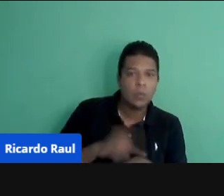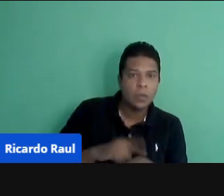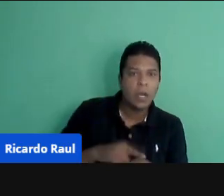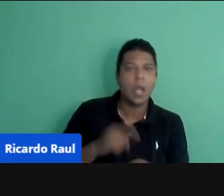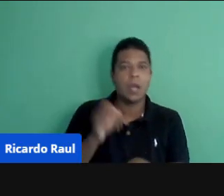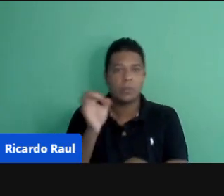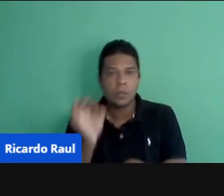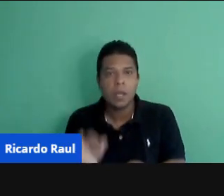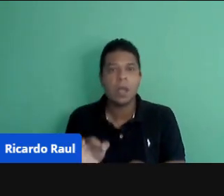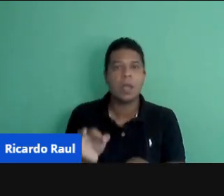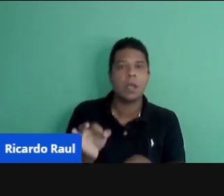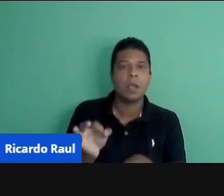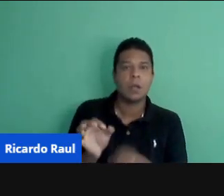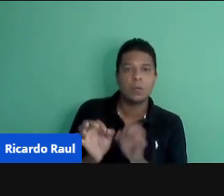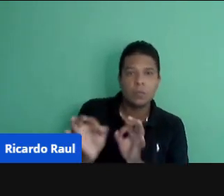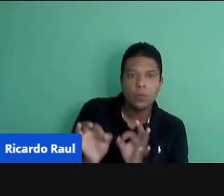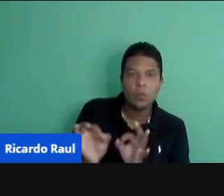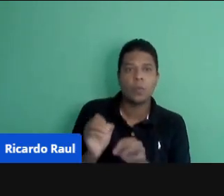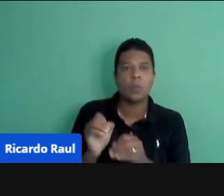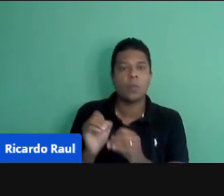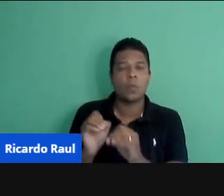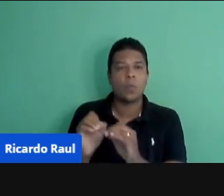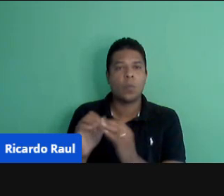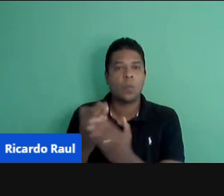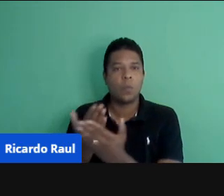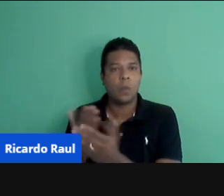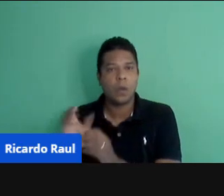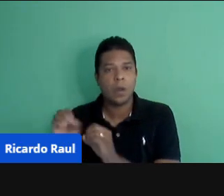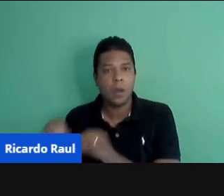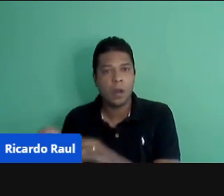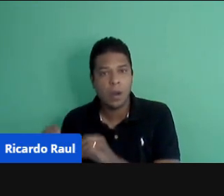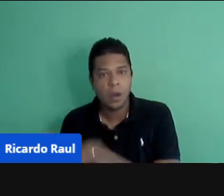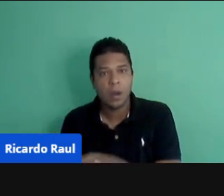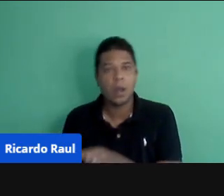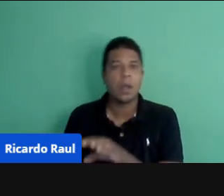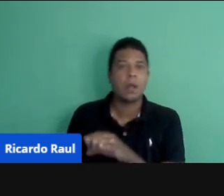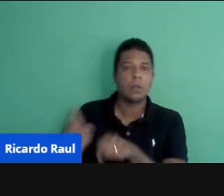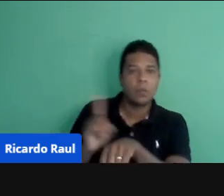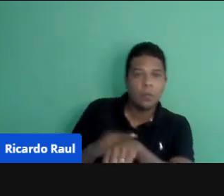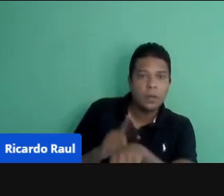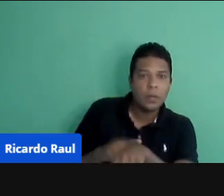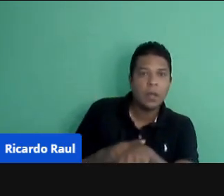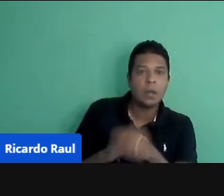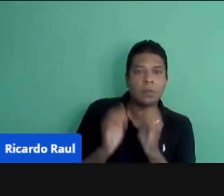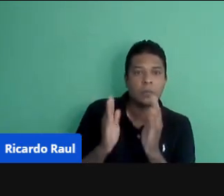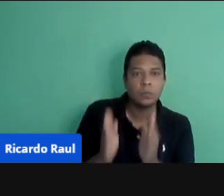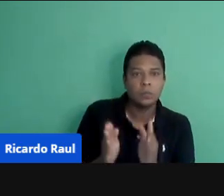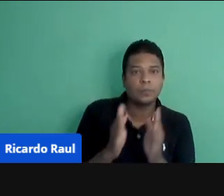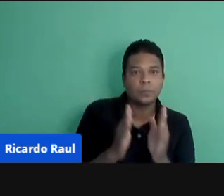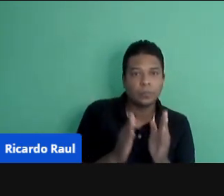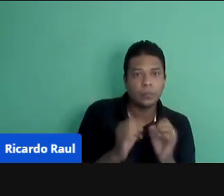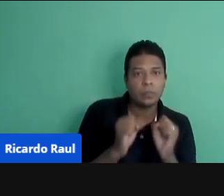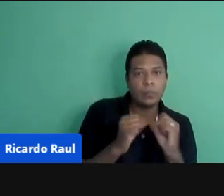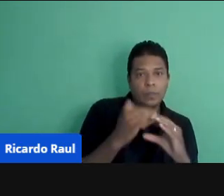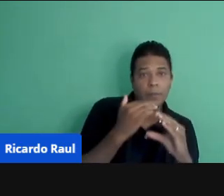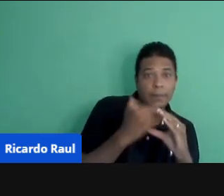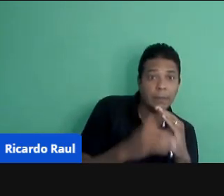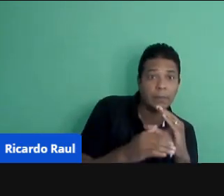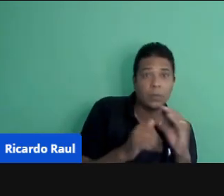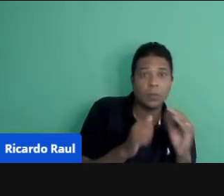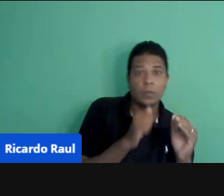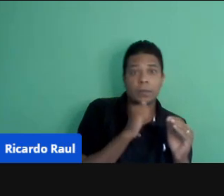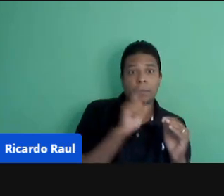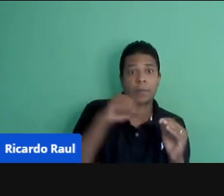Olha, esse é o horário, a aula vai até esse horário, terminou, eu posso mandar uma mensagem para o professor, mas ele vai me responder